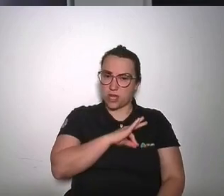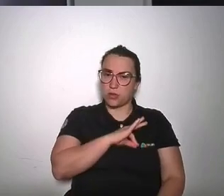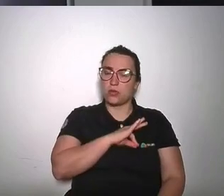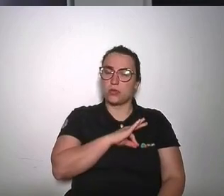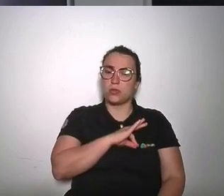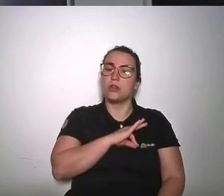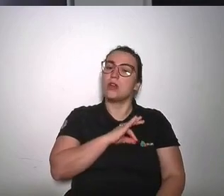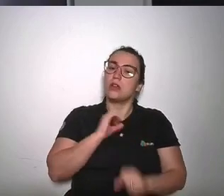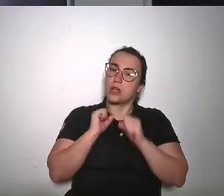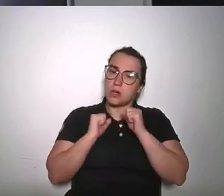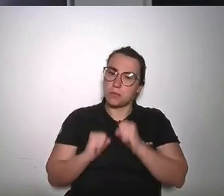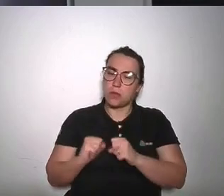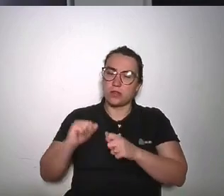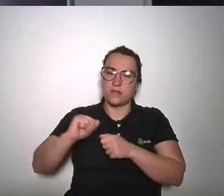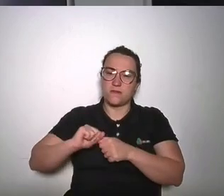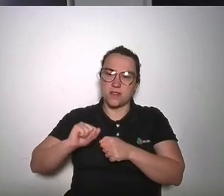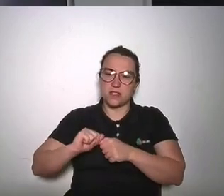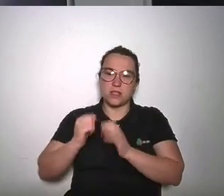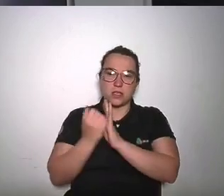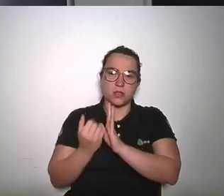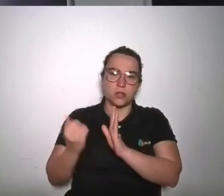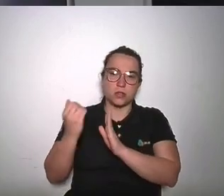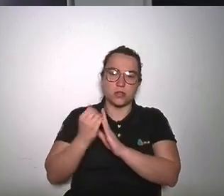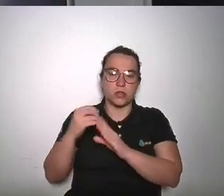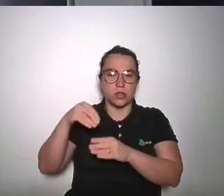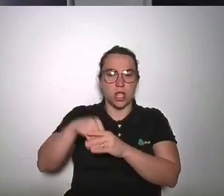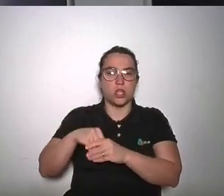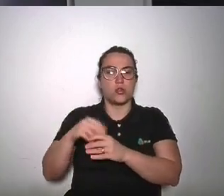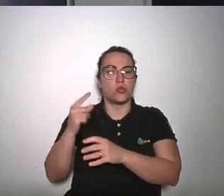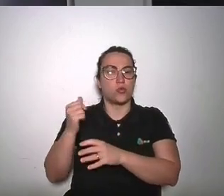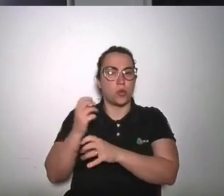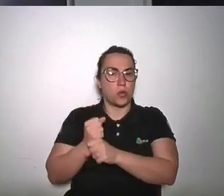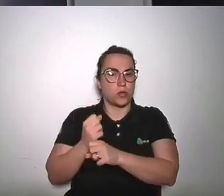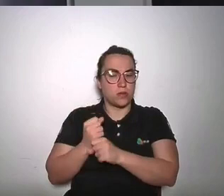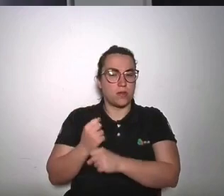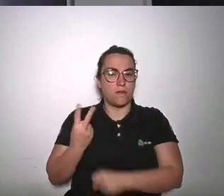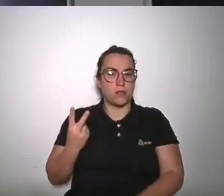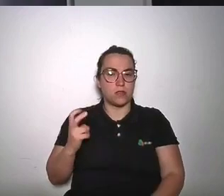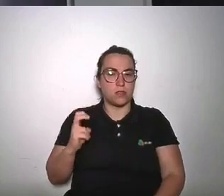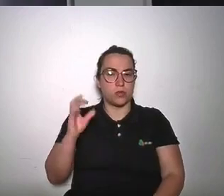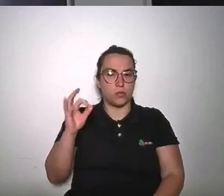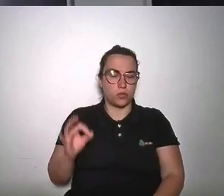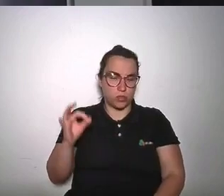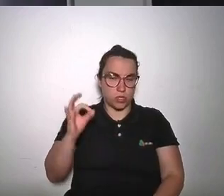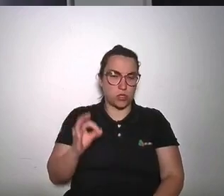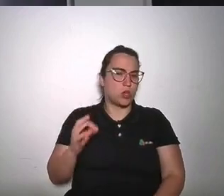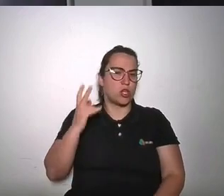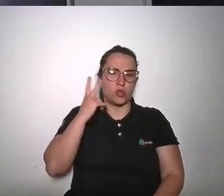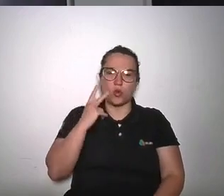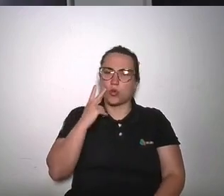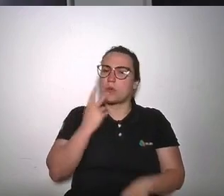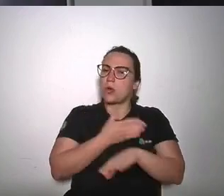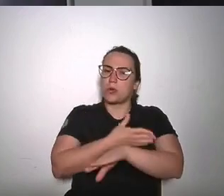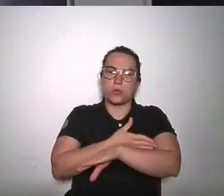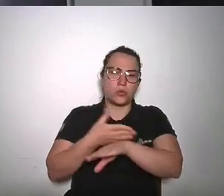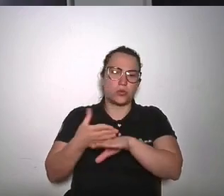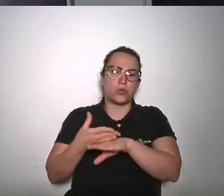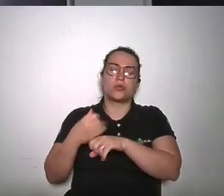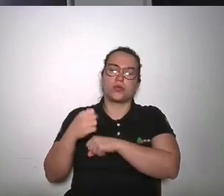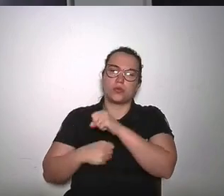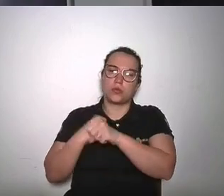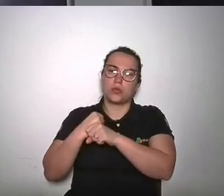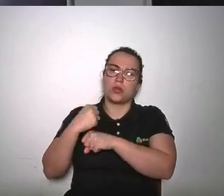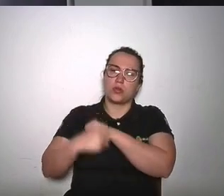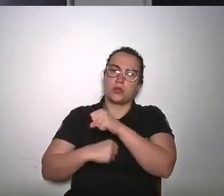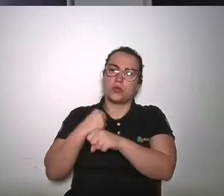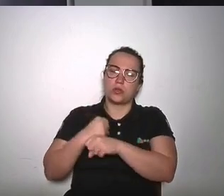ele possa fazer suplementações dentro do orçamento em 25%, que é de praxe, todos os orçamentos, a todos os anos, a